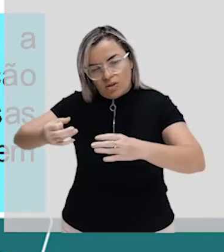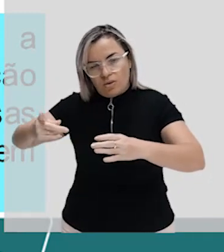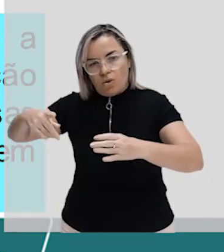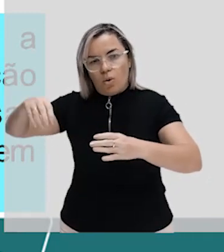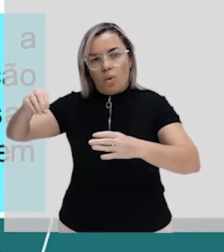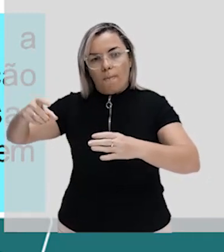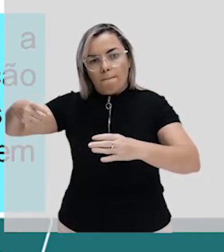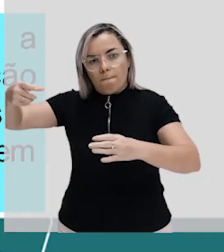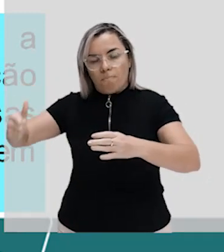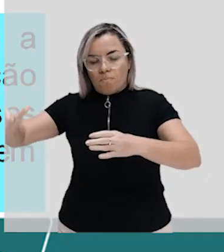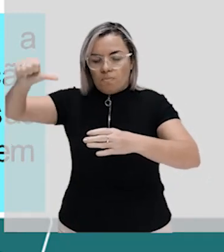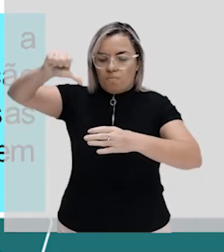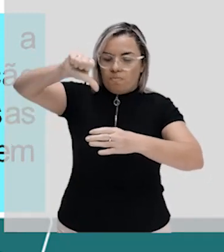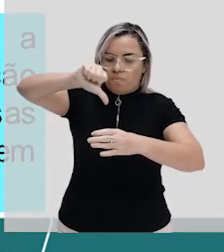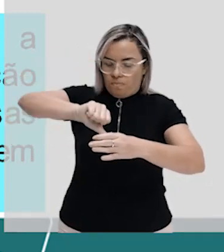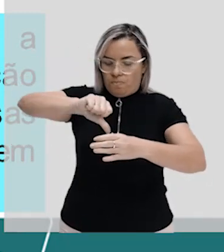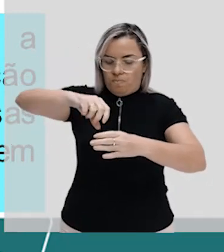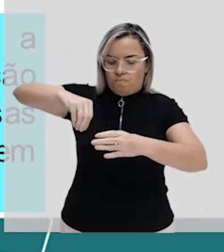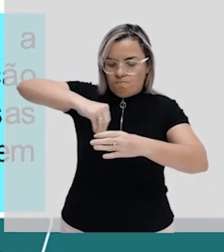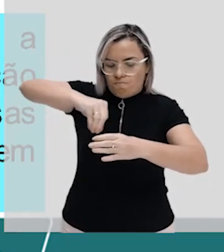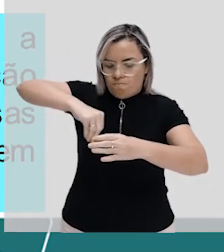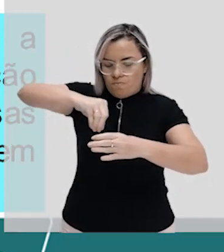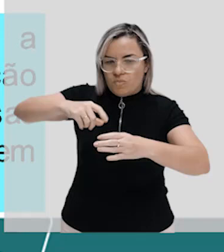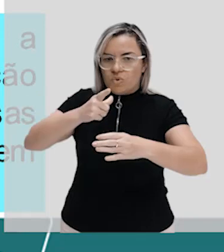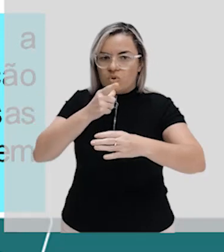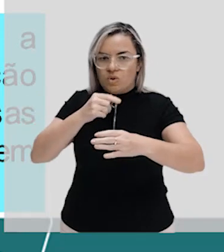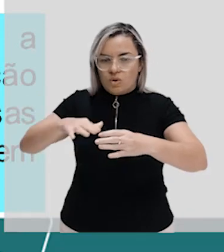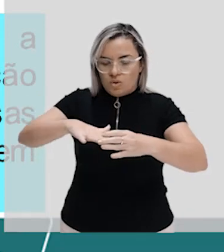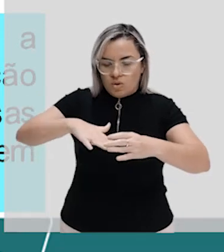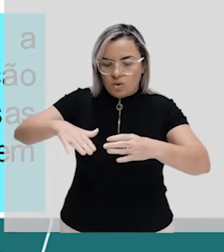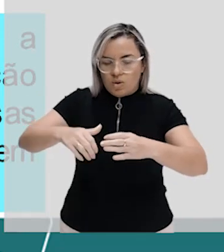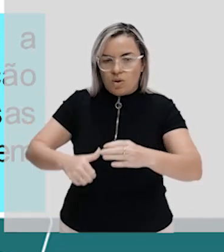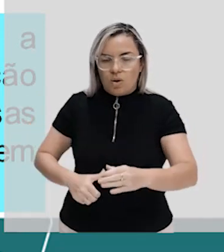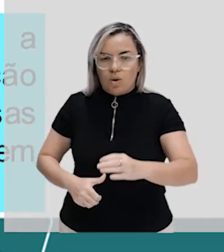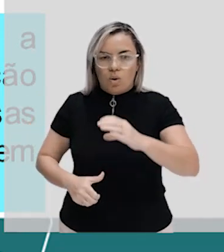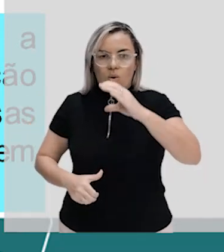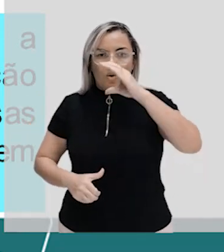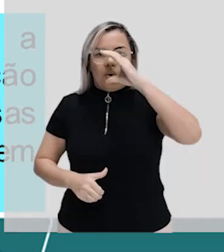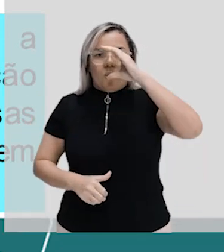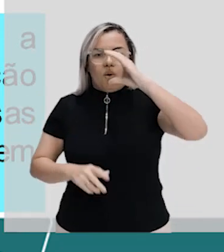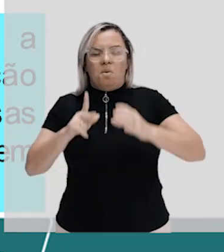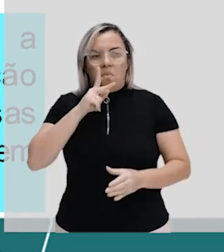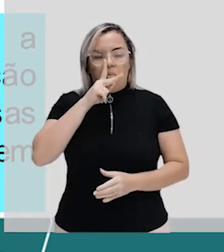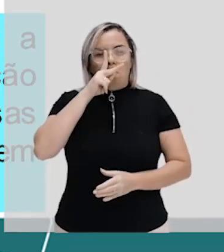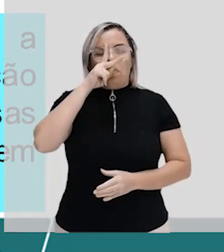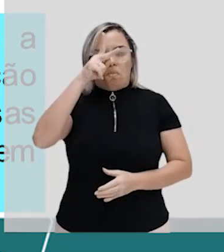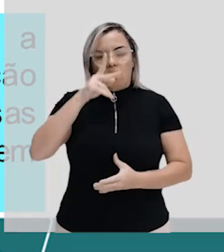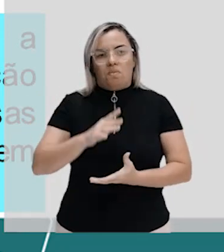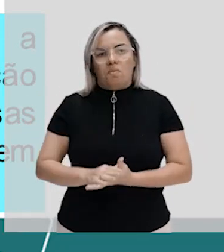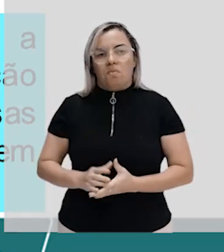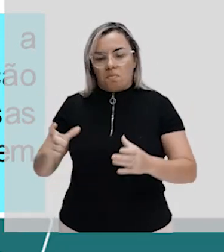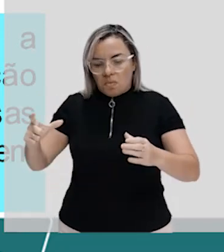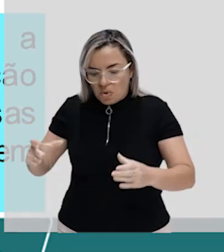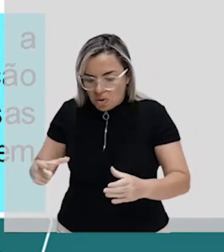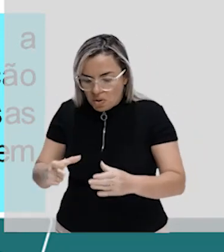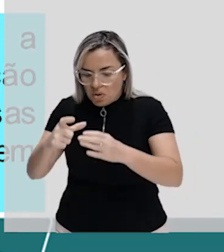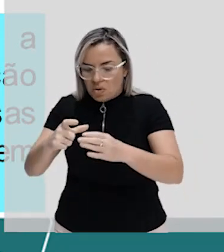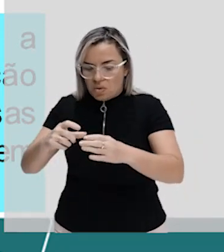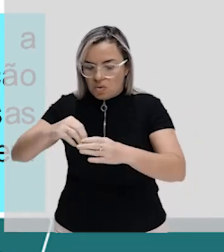na água, a gente vai dizer que o suco está forte, ou seja, ele está